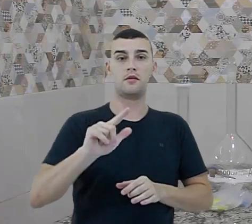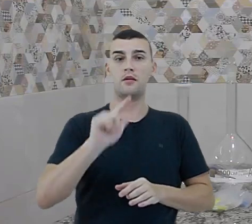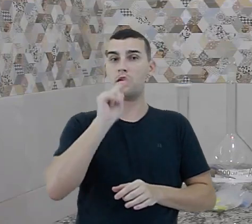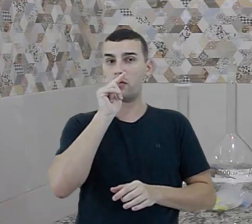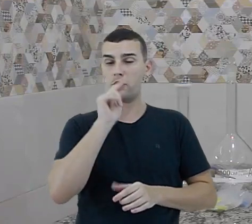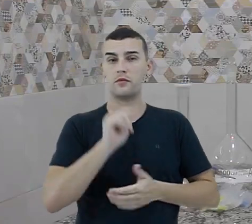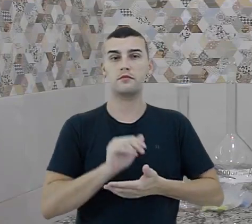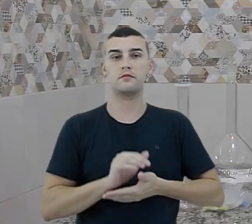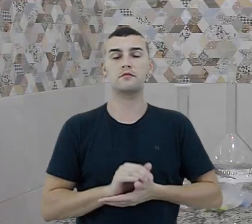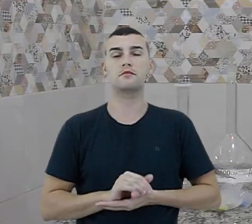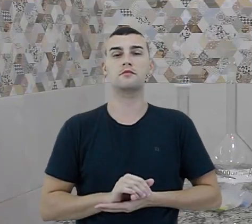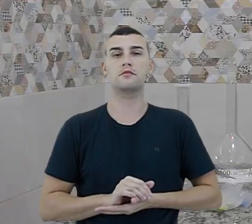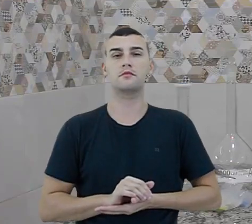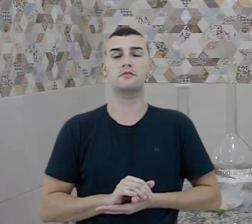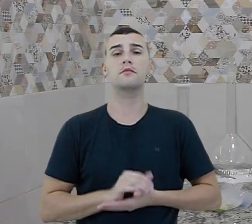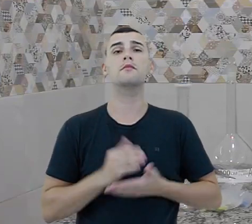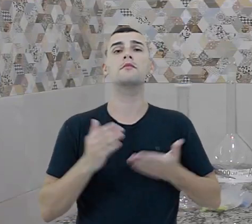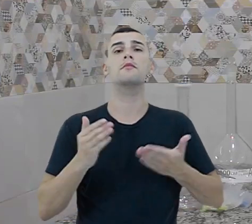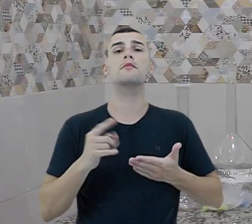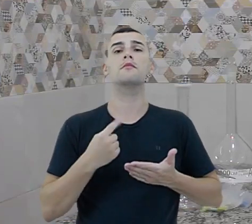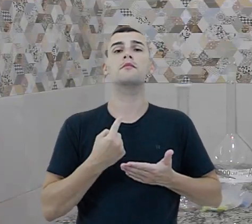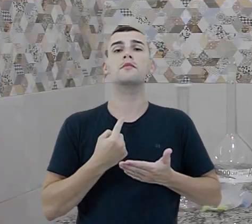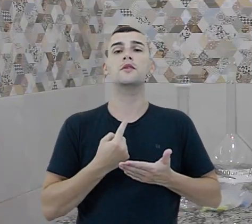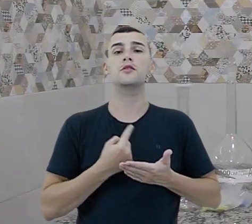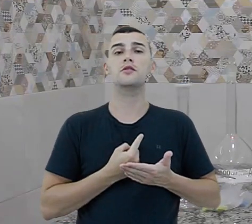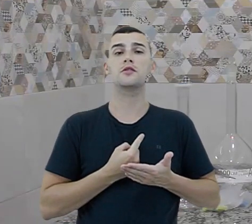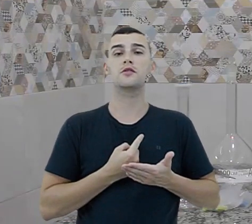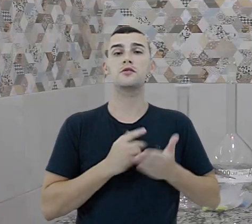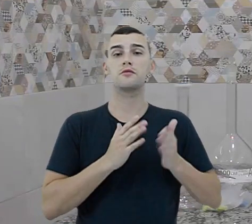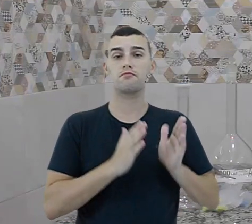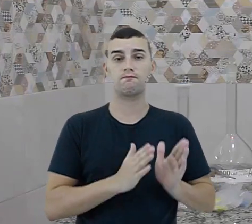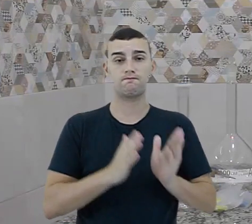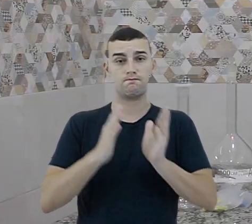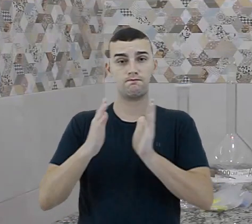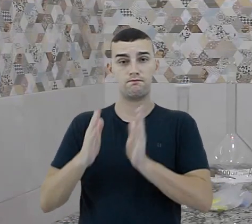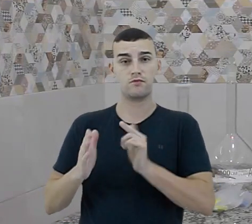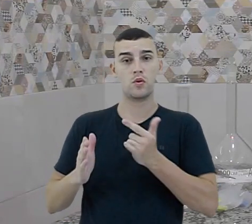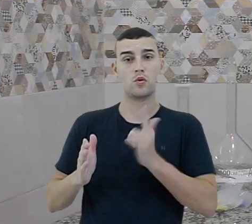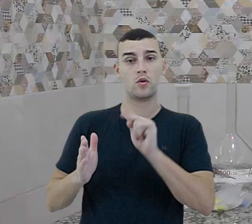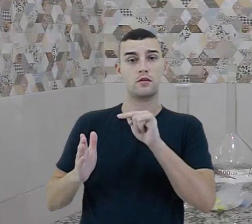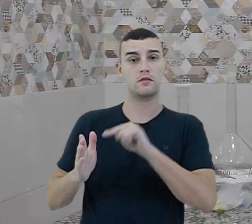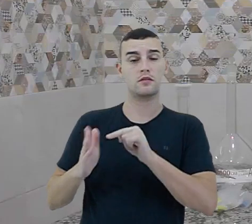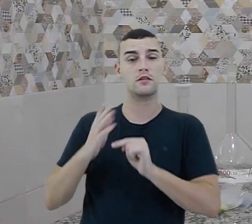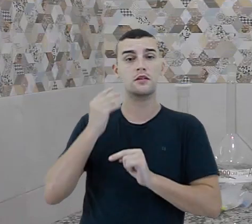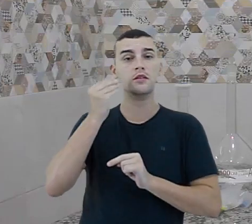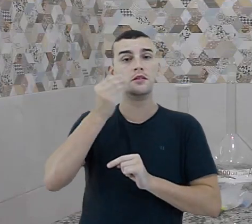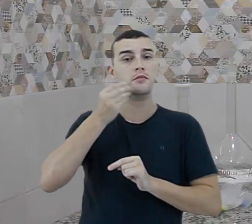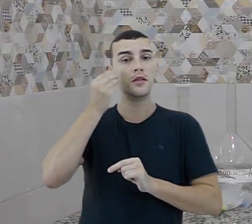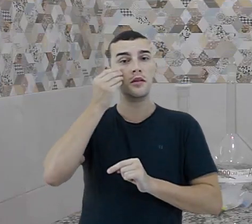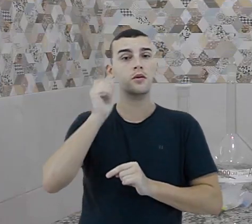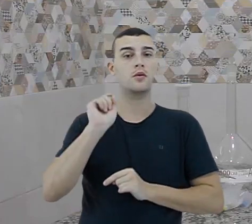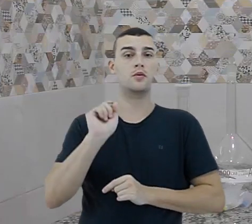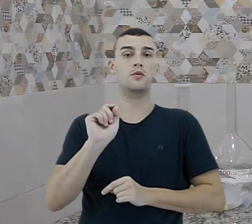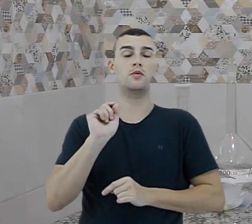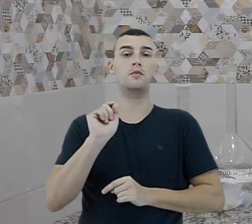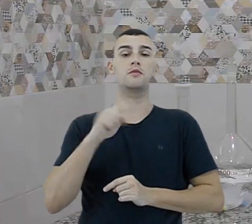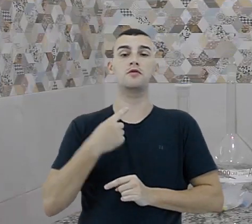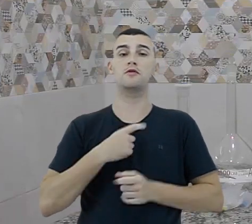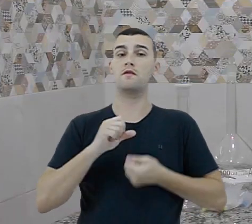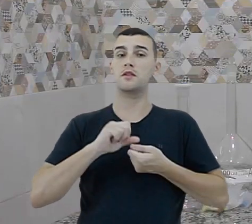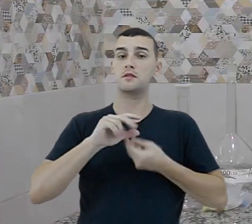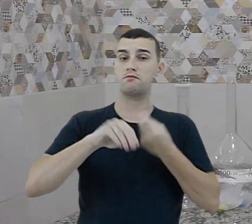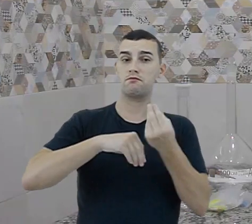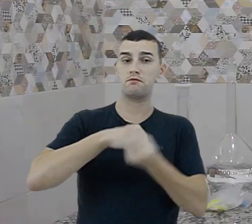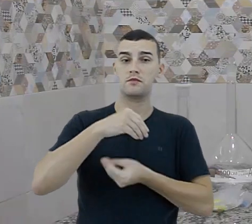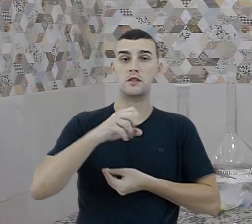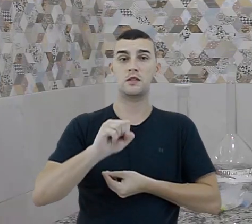a composição álcool 70%. Agora nós vamos prosseguir para um outro procedimento experimental onde nós